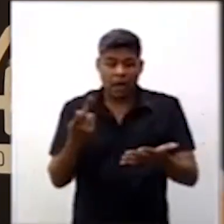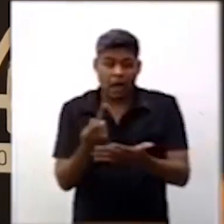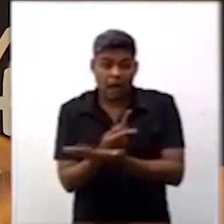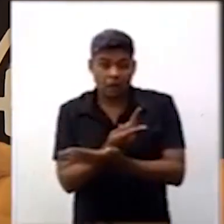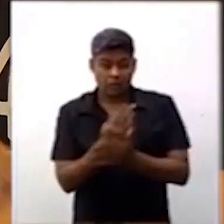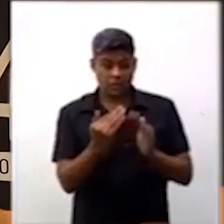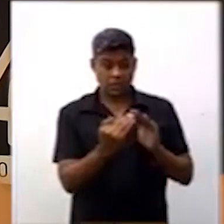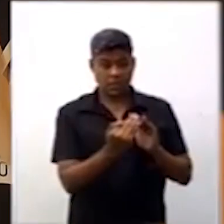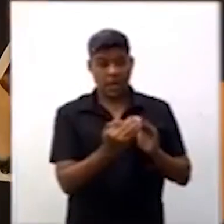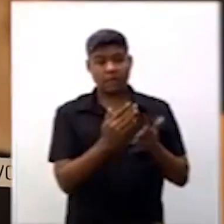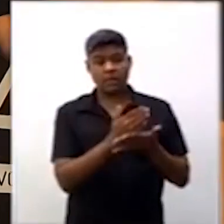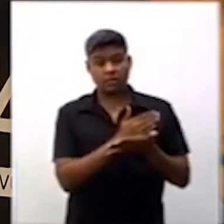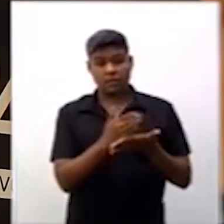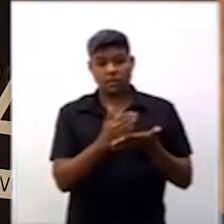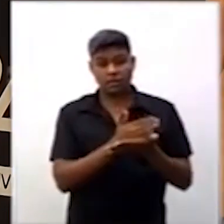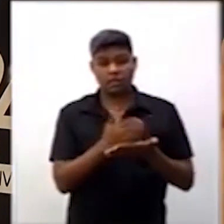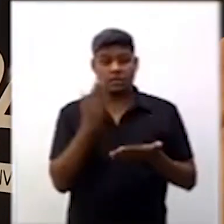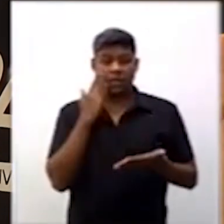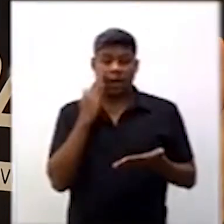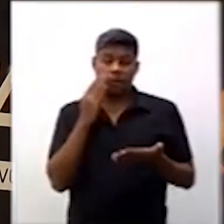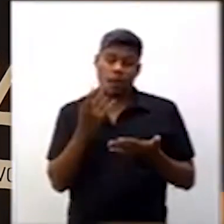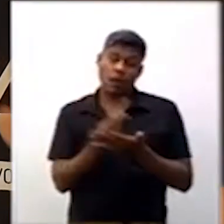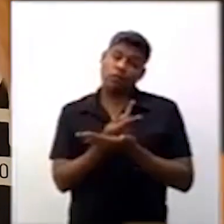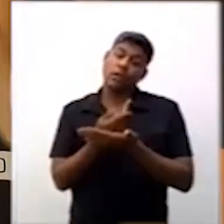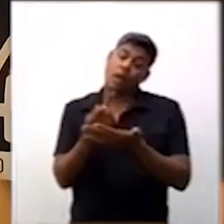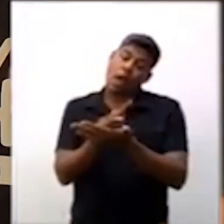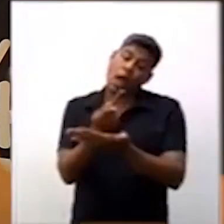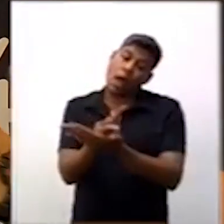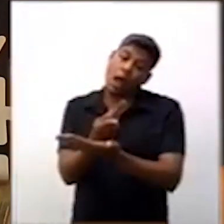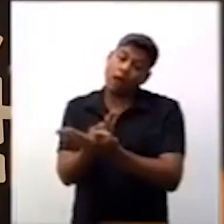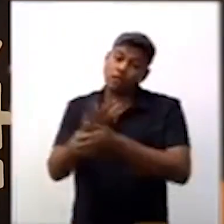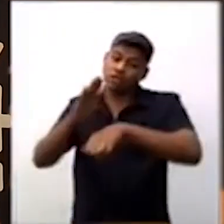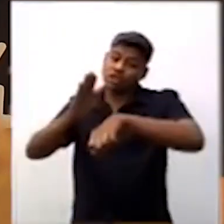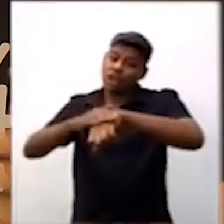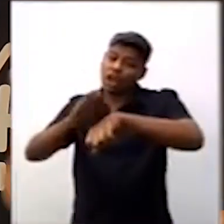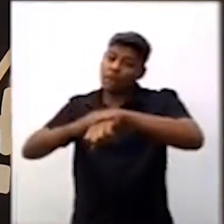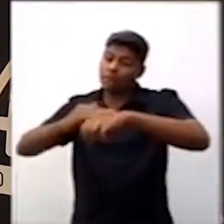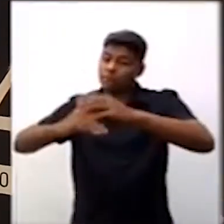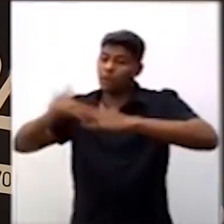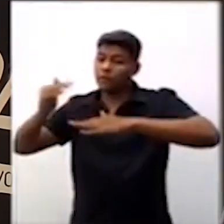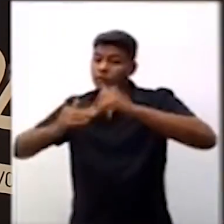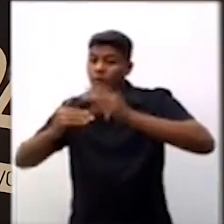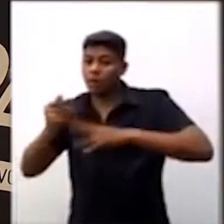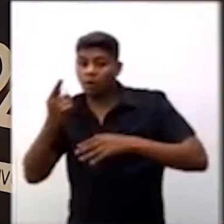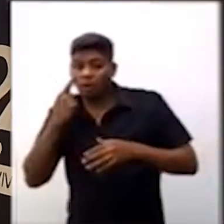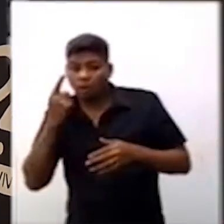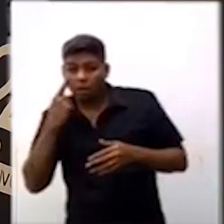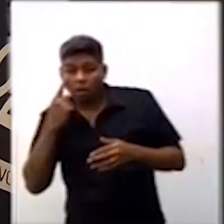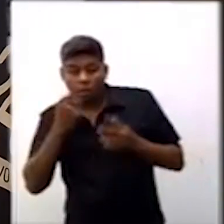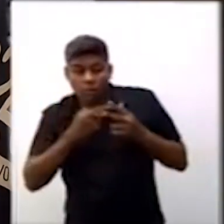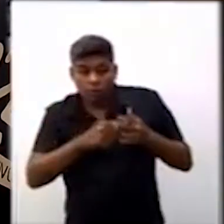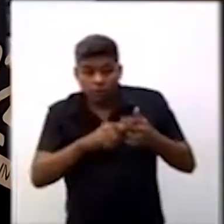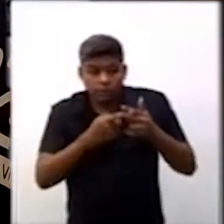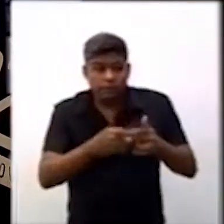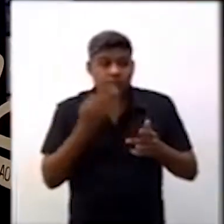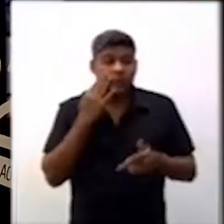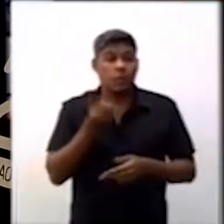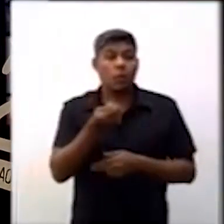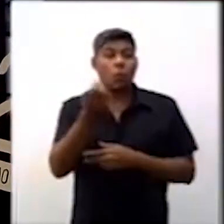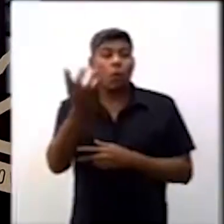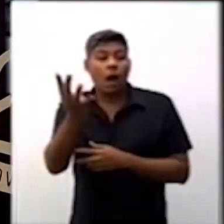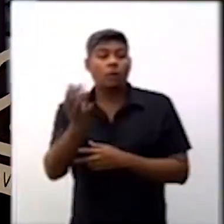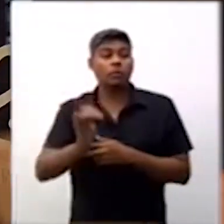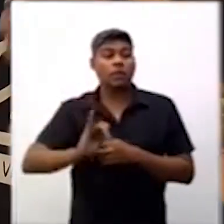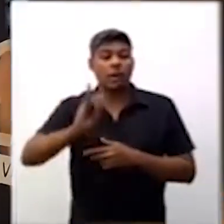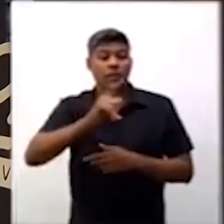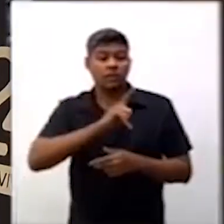minha casa às vezes. Isso quer dizer que tem alguma coisa errada no circuito? Chama o eletricista para verificar. Então, quanto mais aparelhos você liga